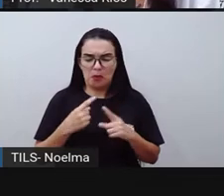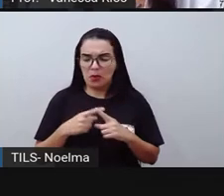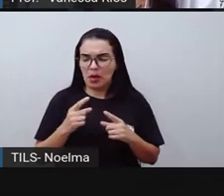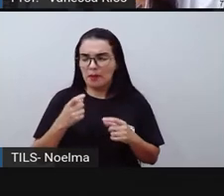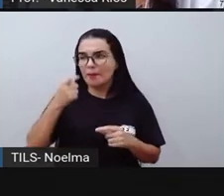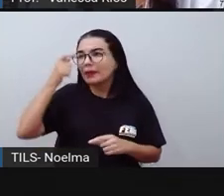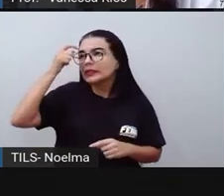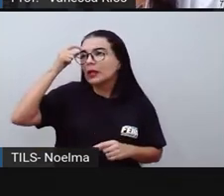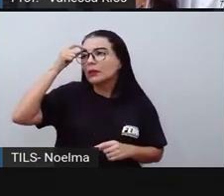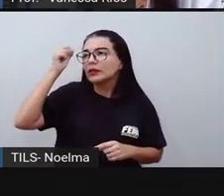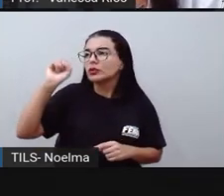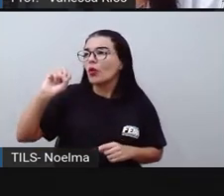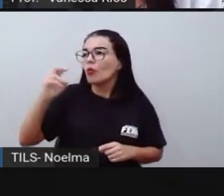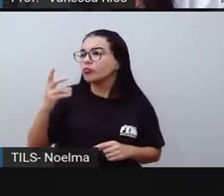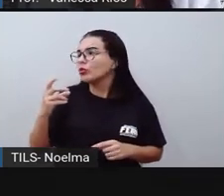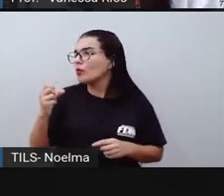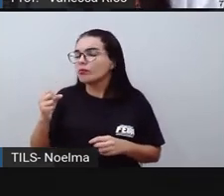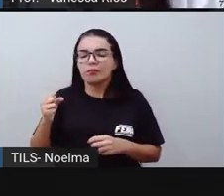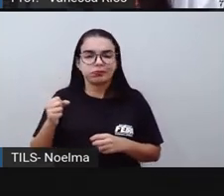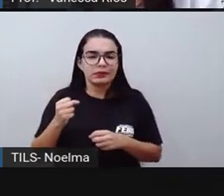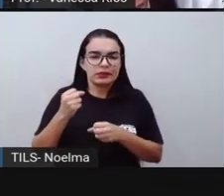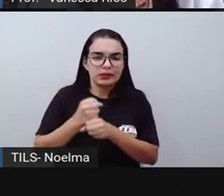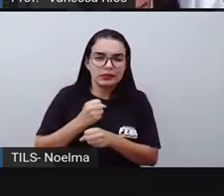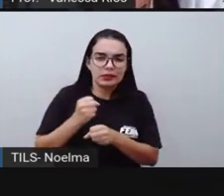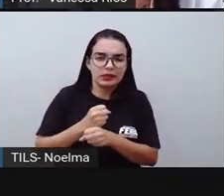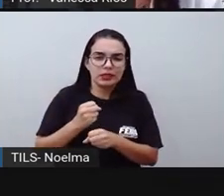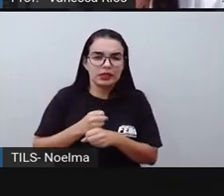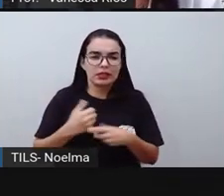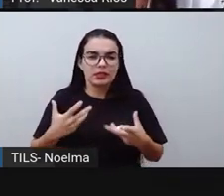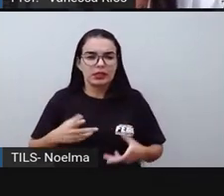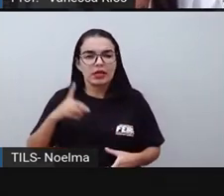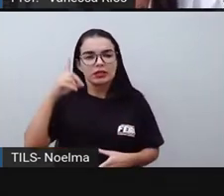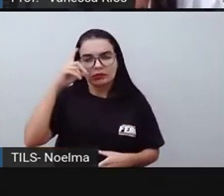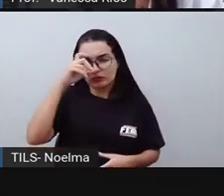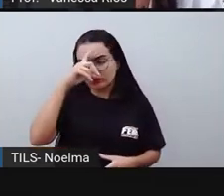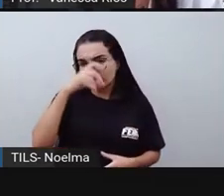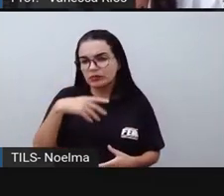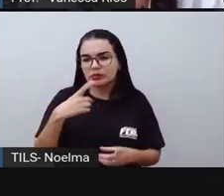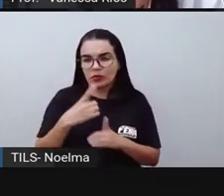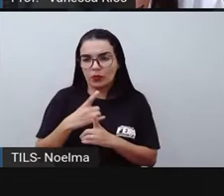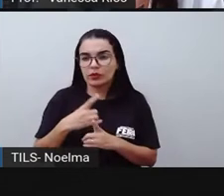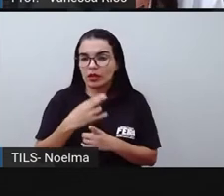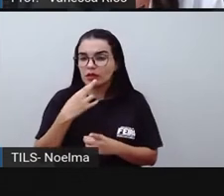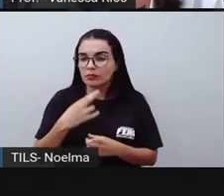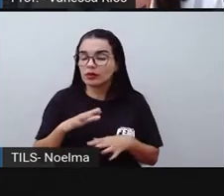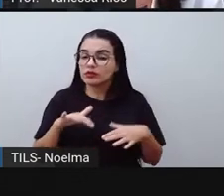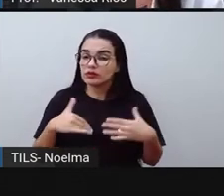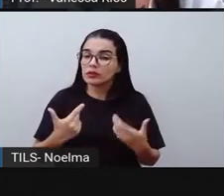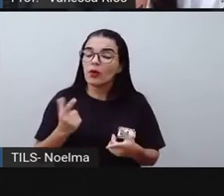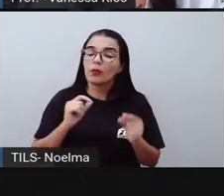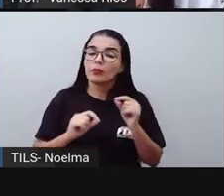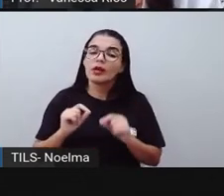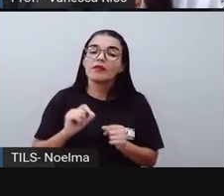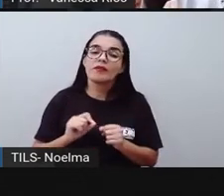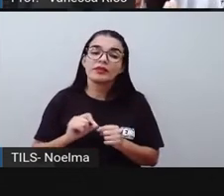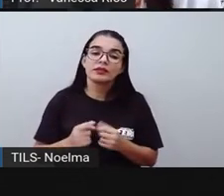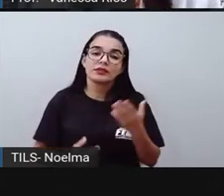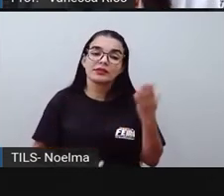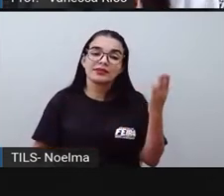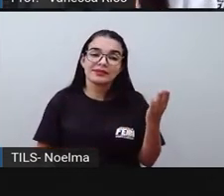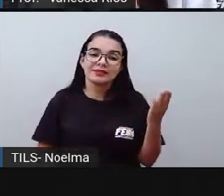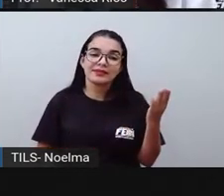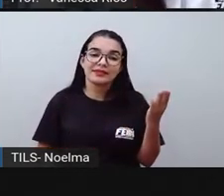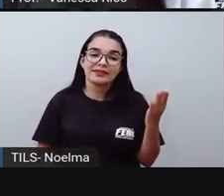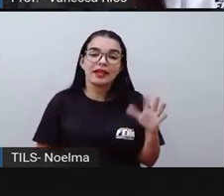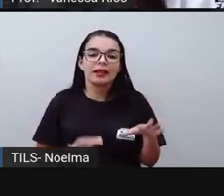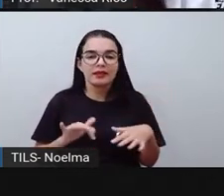juntando aí os números de forma sucessiva, vai ficar difícil encontrar o resultado. Então, a gente vai utilizar o algoritmo